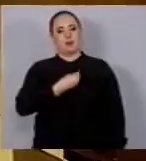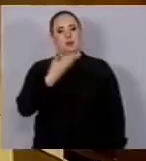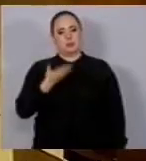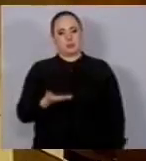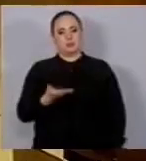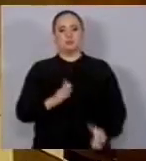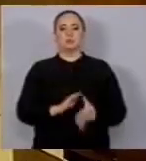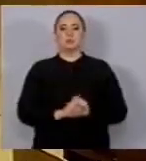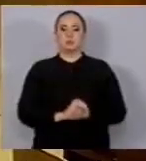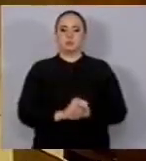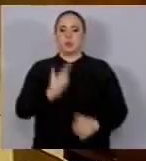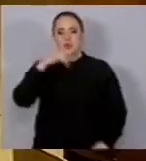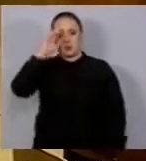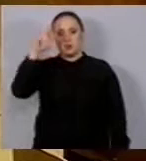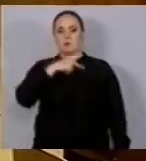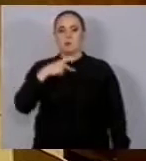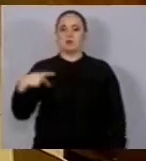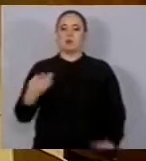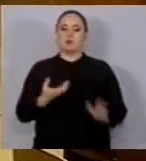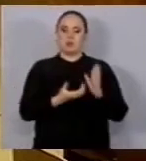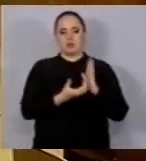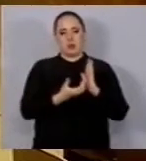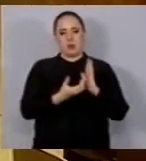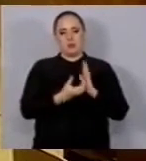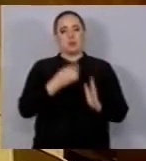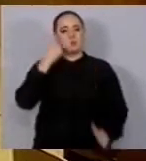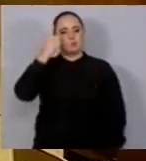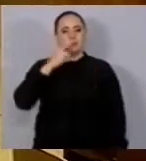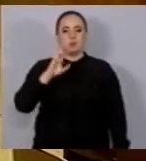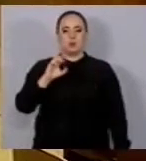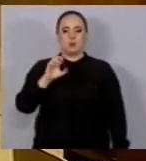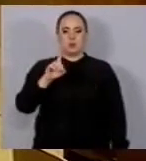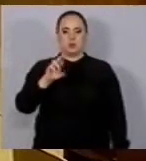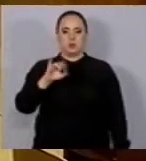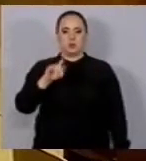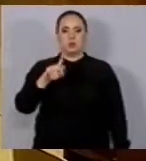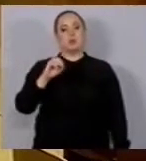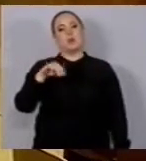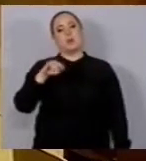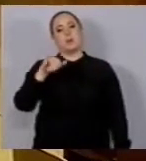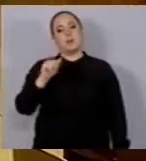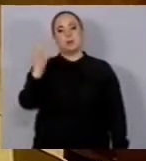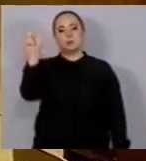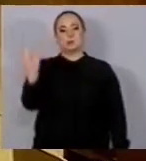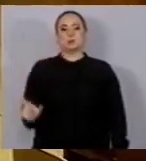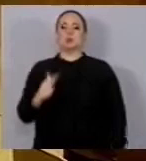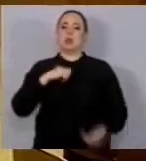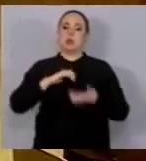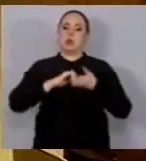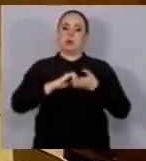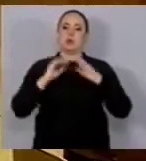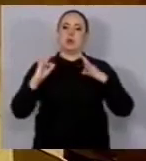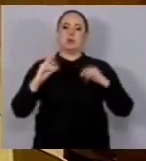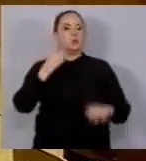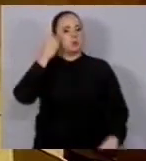República. Excelentíssimo senhor presidente da Câmara dos Deputados, deputado Rodrigo Maia, na pessoa de quem saúdo todos